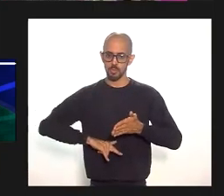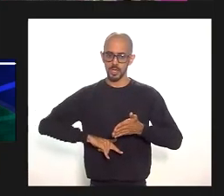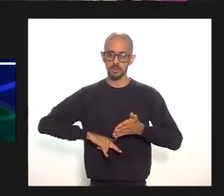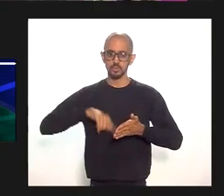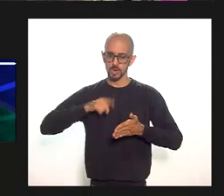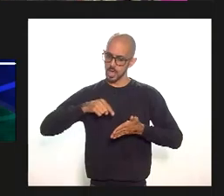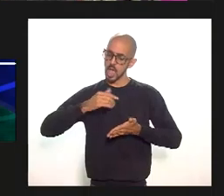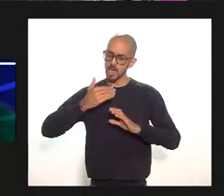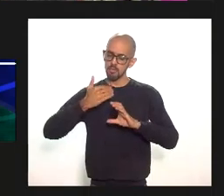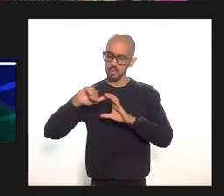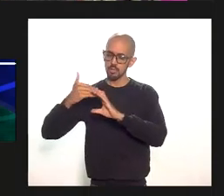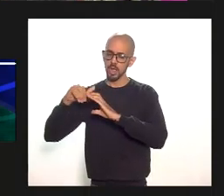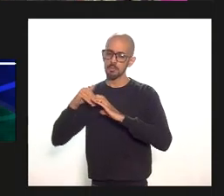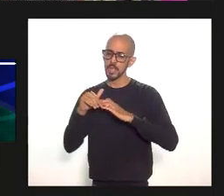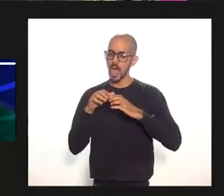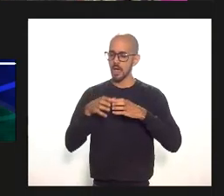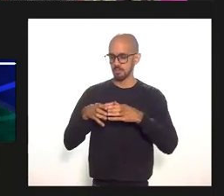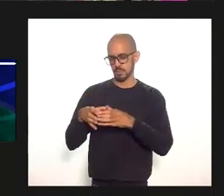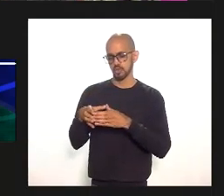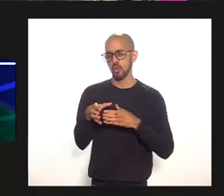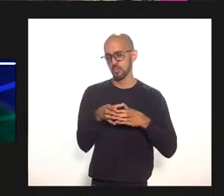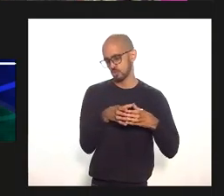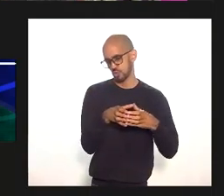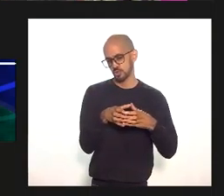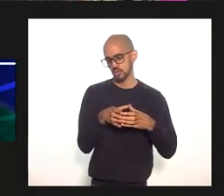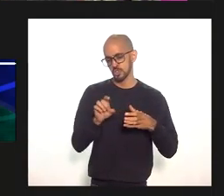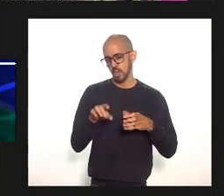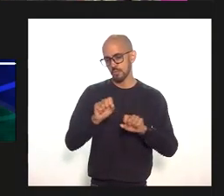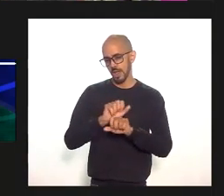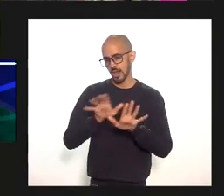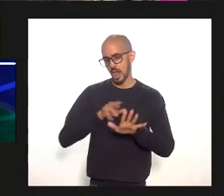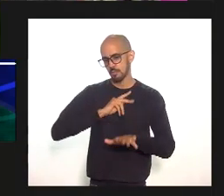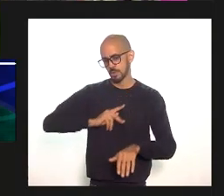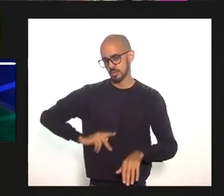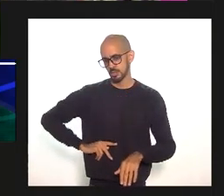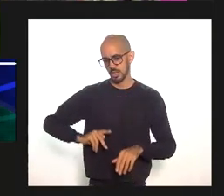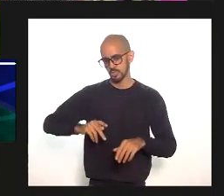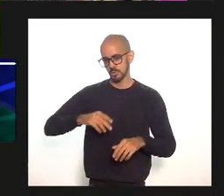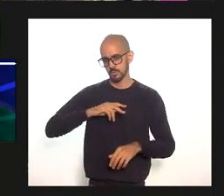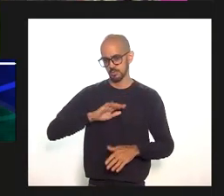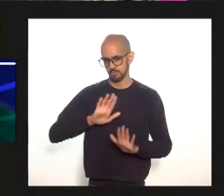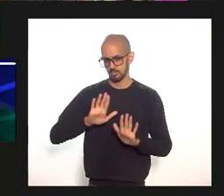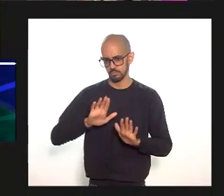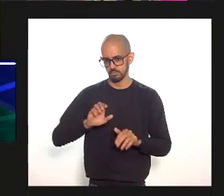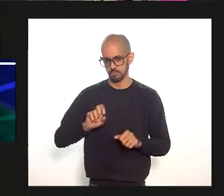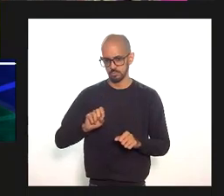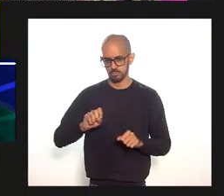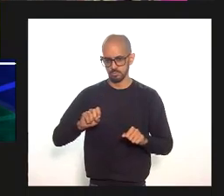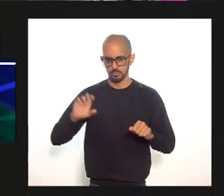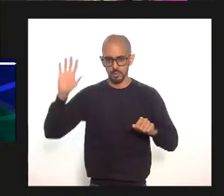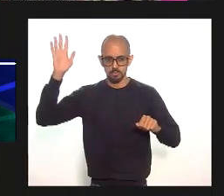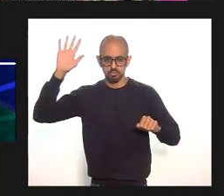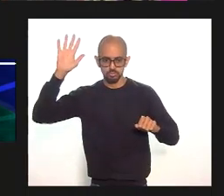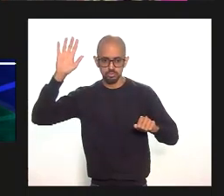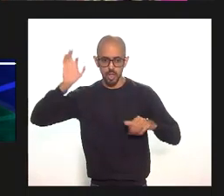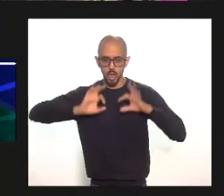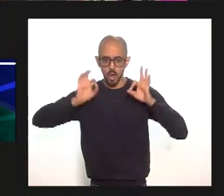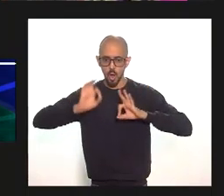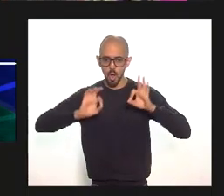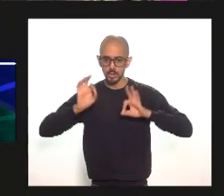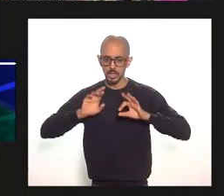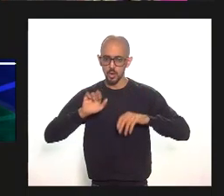devidas comissões. Só para esclarecer, presidente. Muito obrigada. Questão de ordem, presidente. Questão de ordem, Rodrigo Amorim.